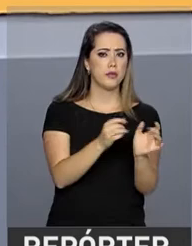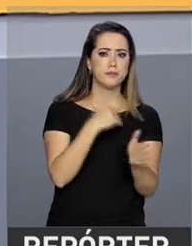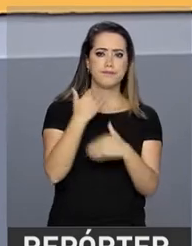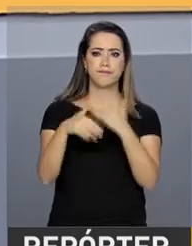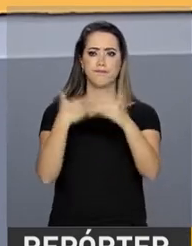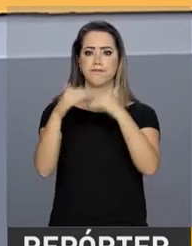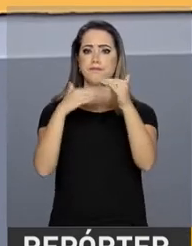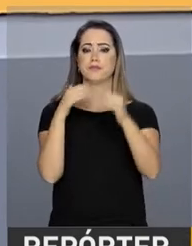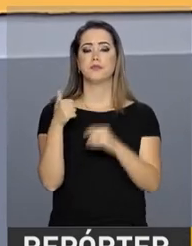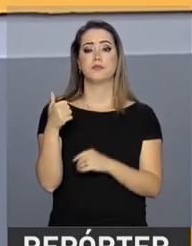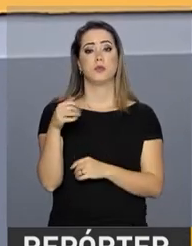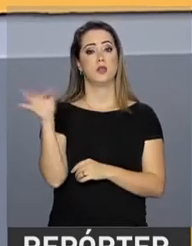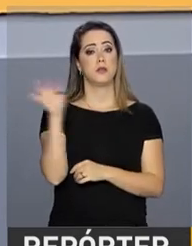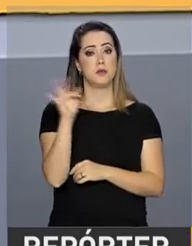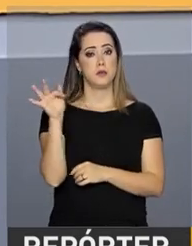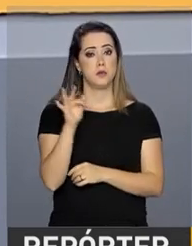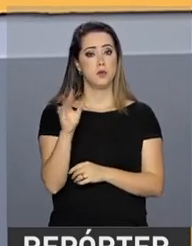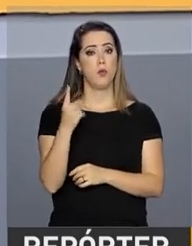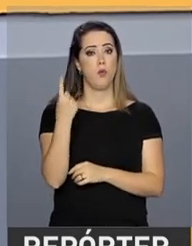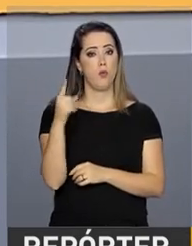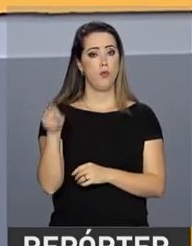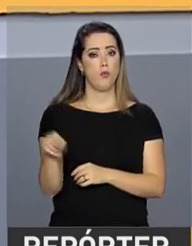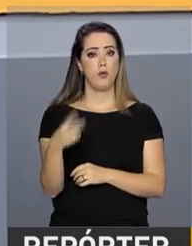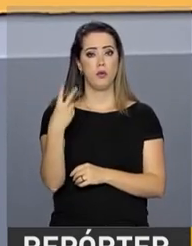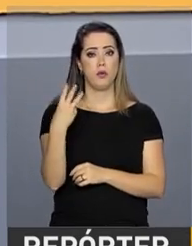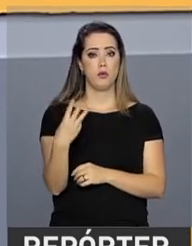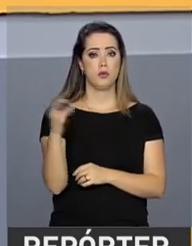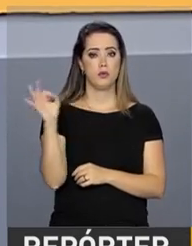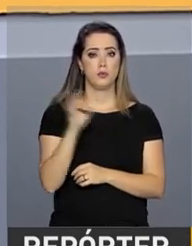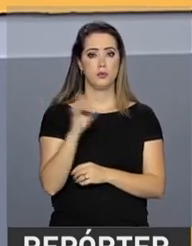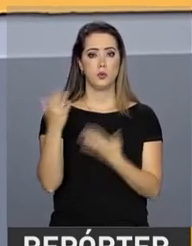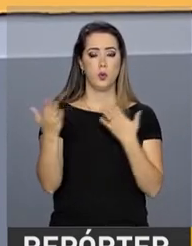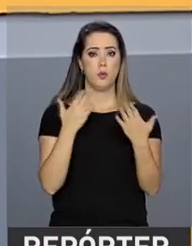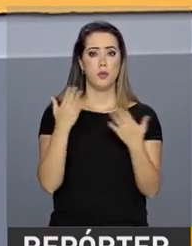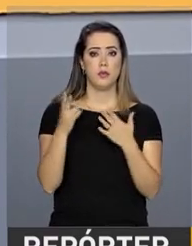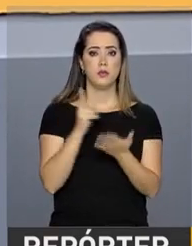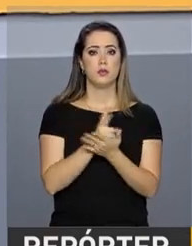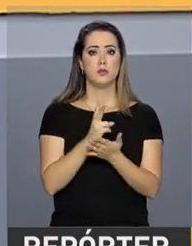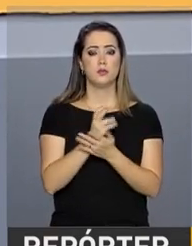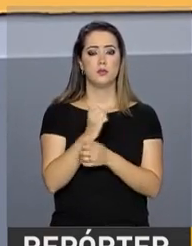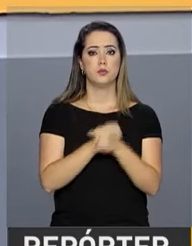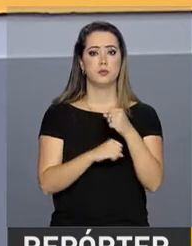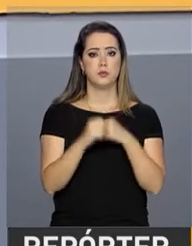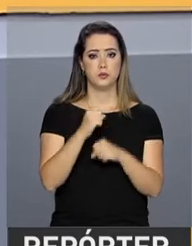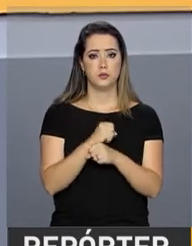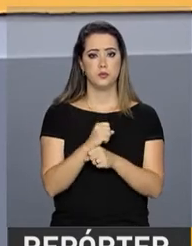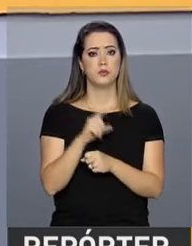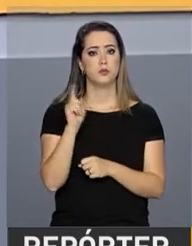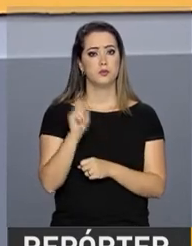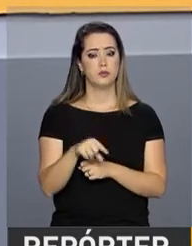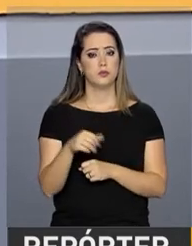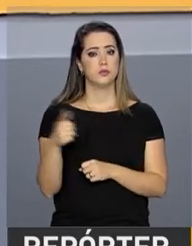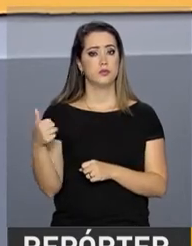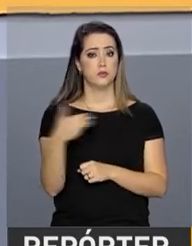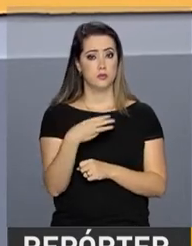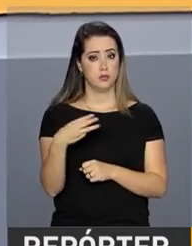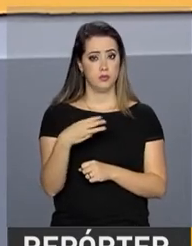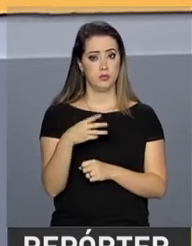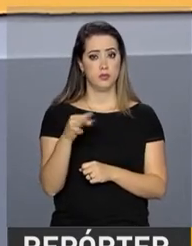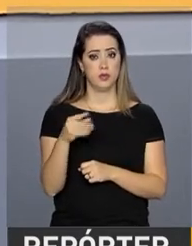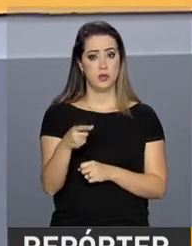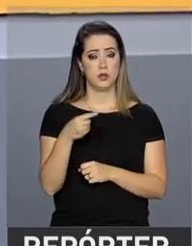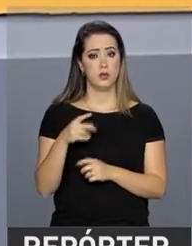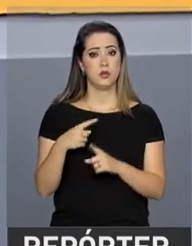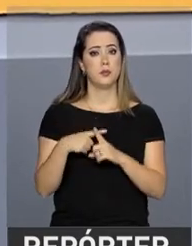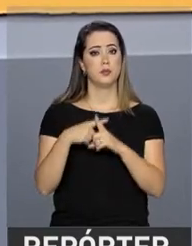cresceu em fevereiro 1,3 por cento em comparação ao mesmo período do ano passado foi a décima primeira taxa positiva